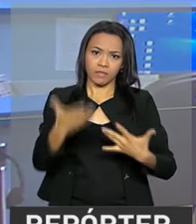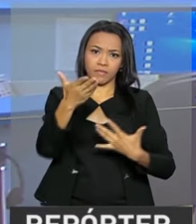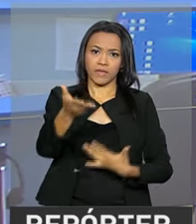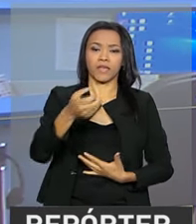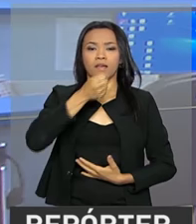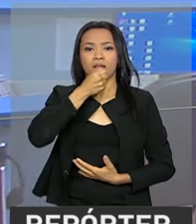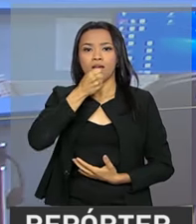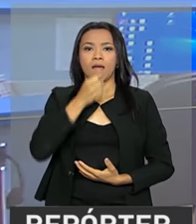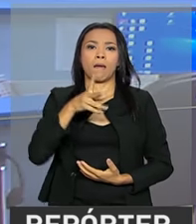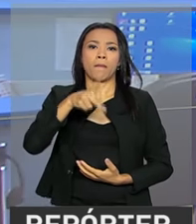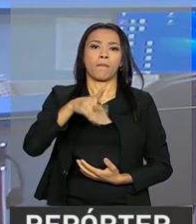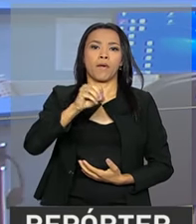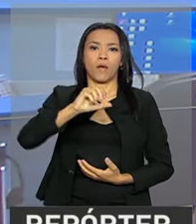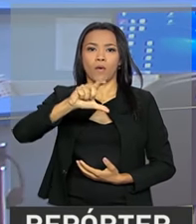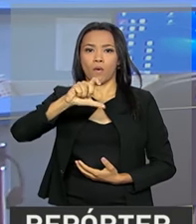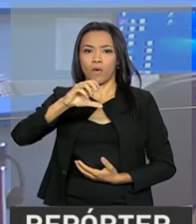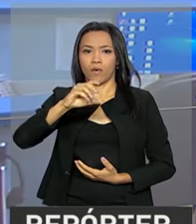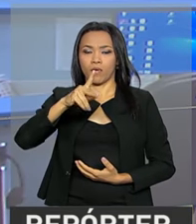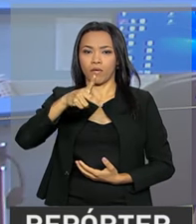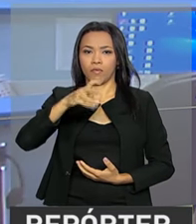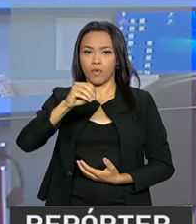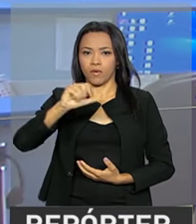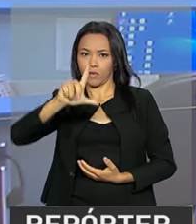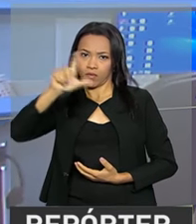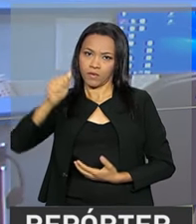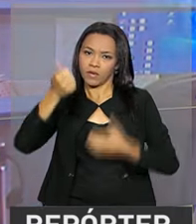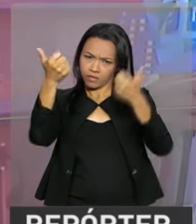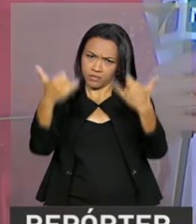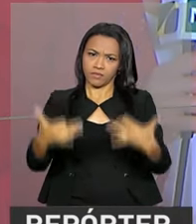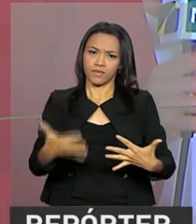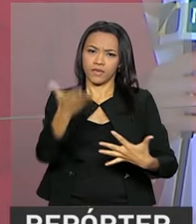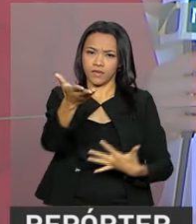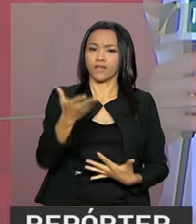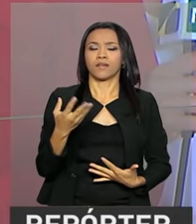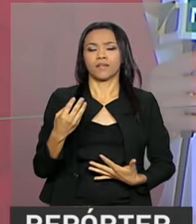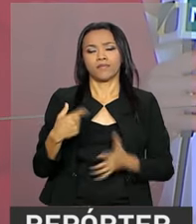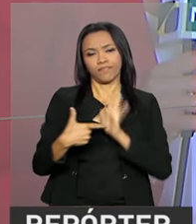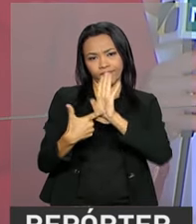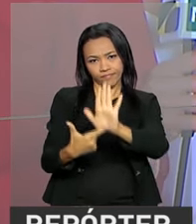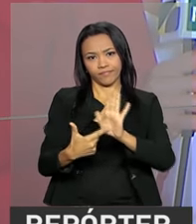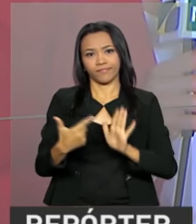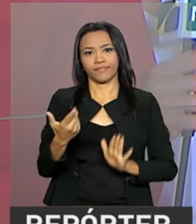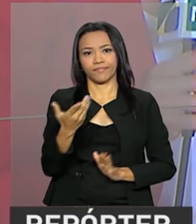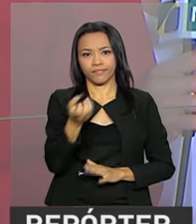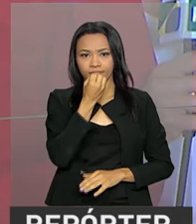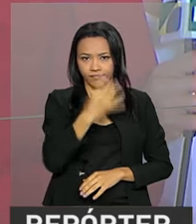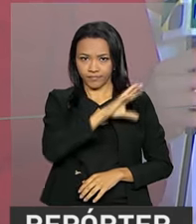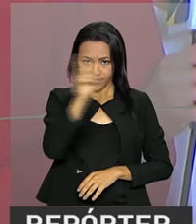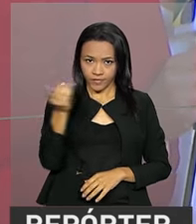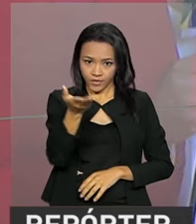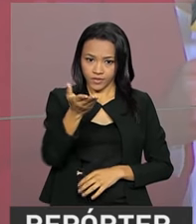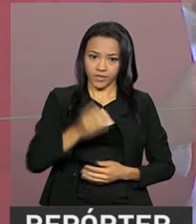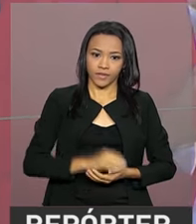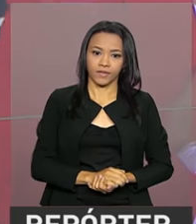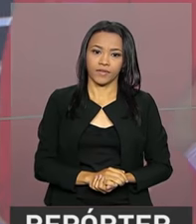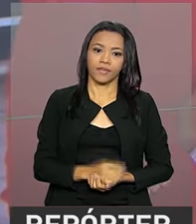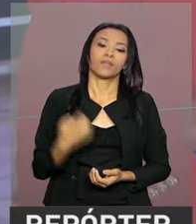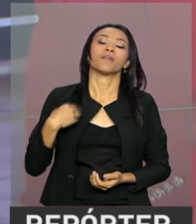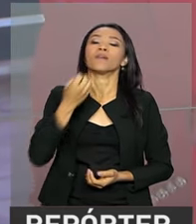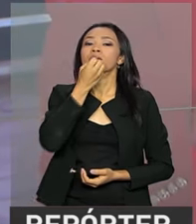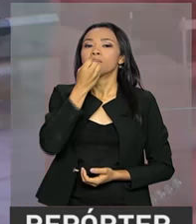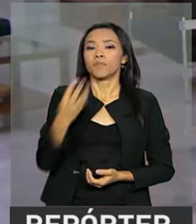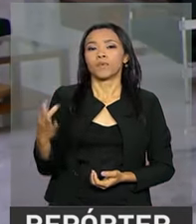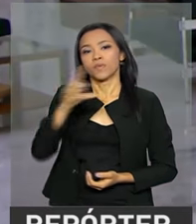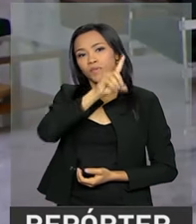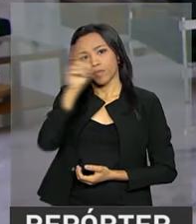que está lá no Palácio Planalto e tem as informações ao vivo para a gente. Oi, Paula, bom dia. Oi, Leandro, bom dia para você,